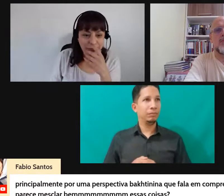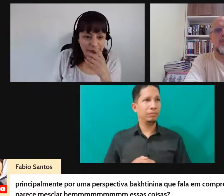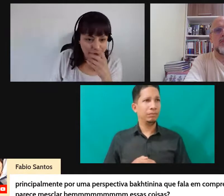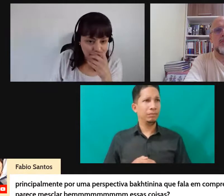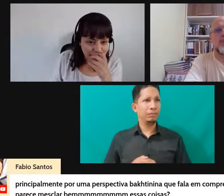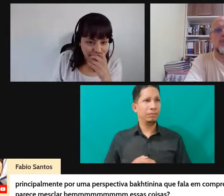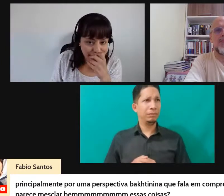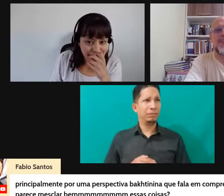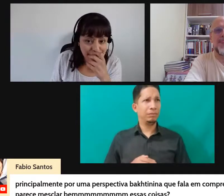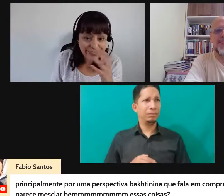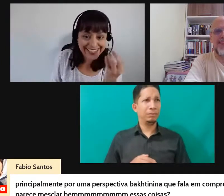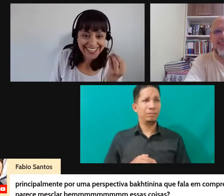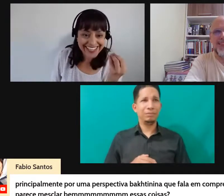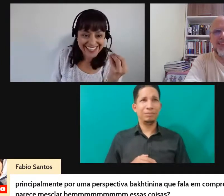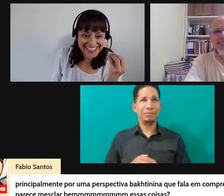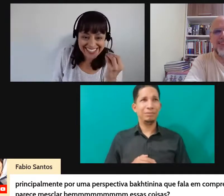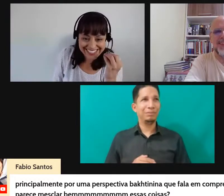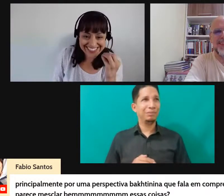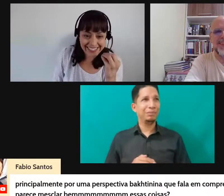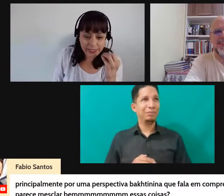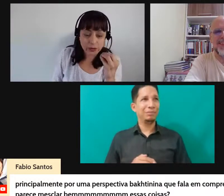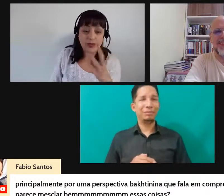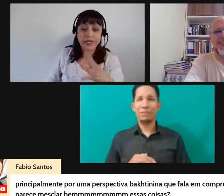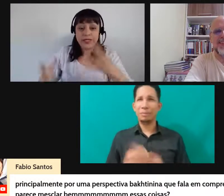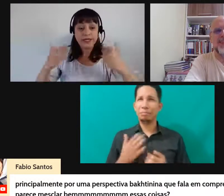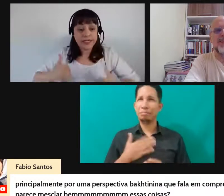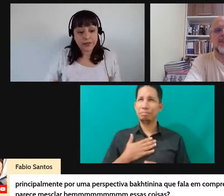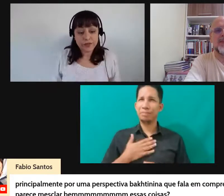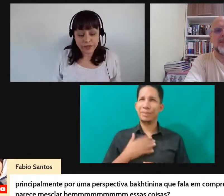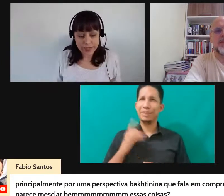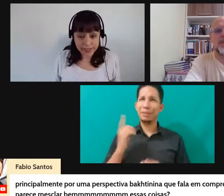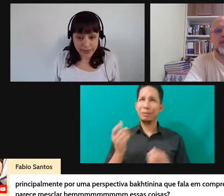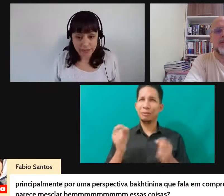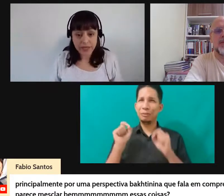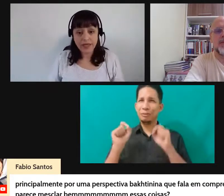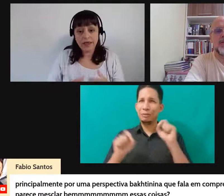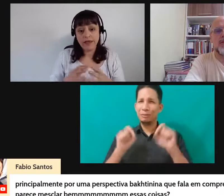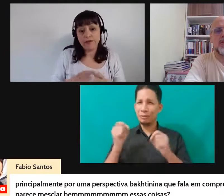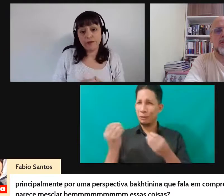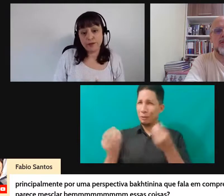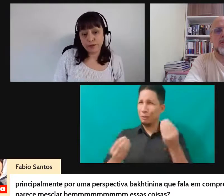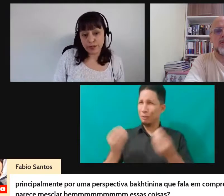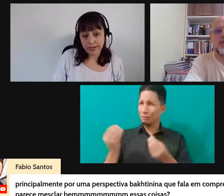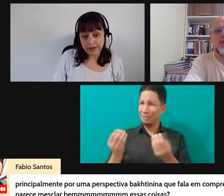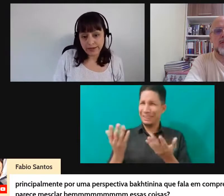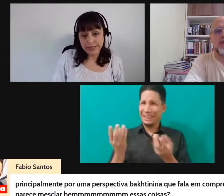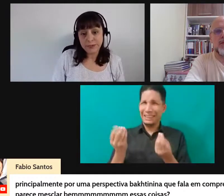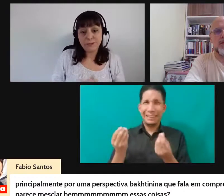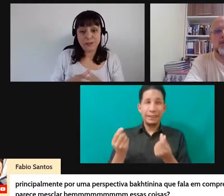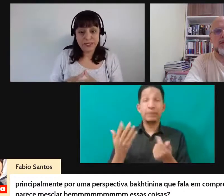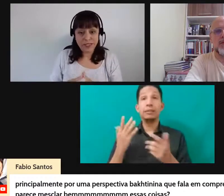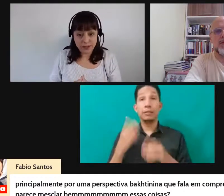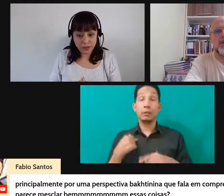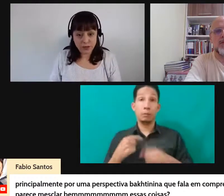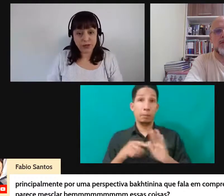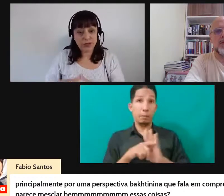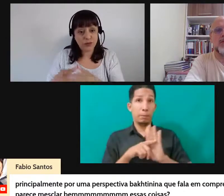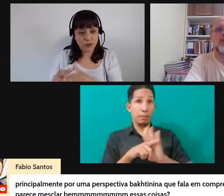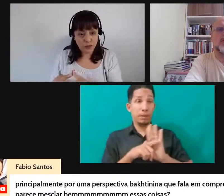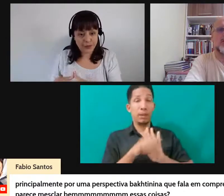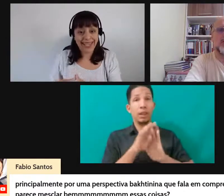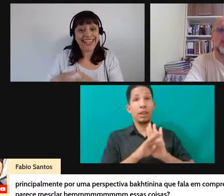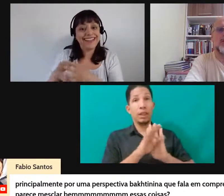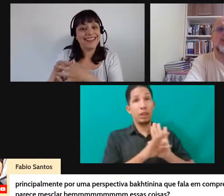eu, meu Deus, o que que ela está dizendo? O que que eu fui fazer? Eu fui procurar os textos